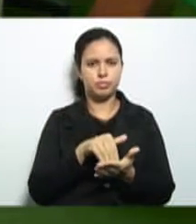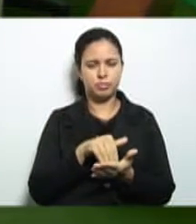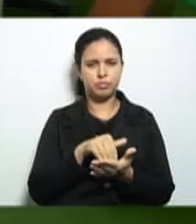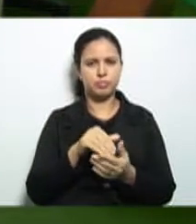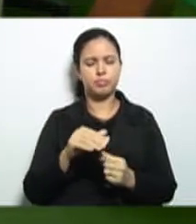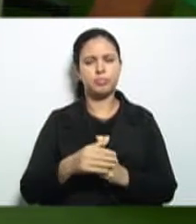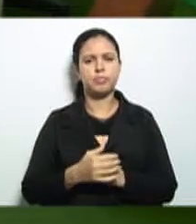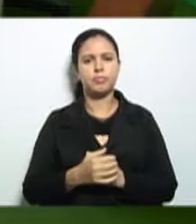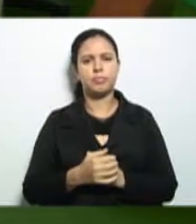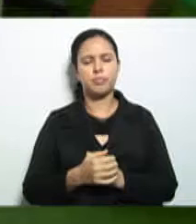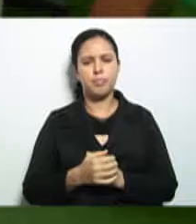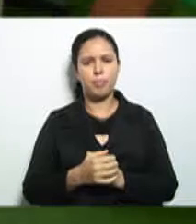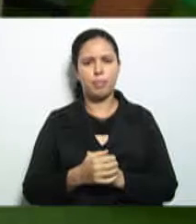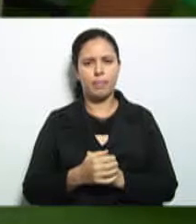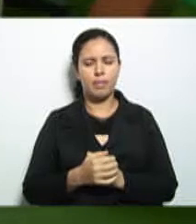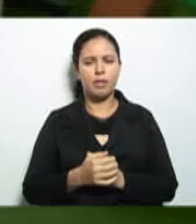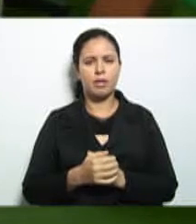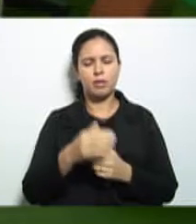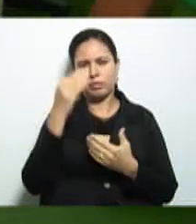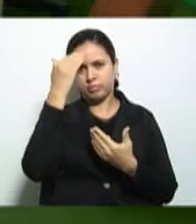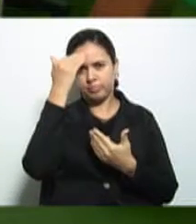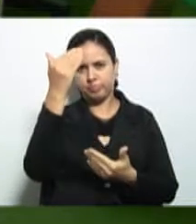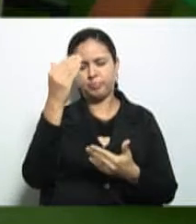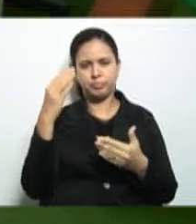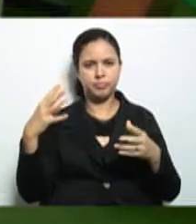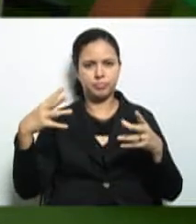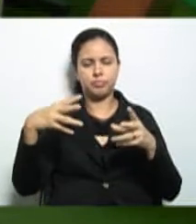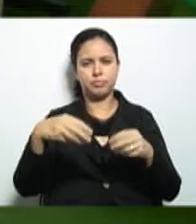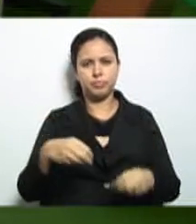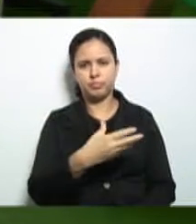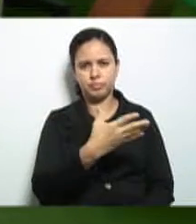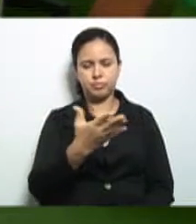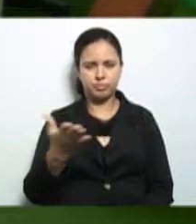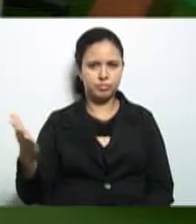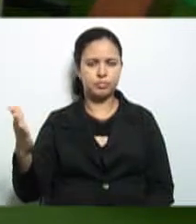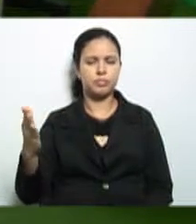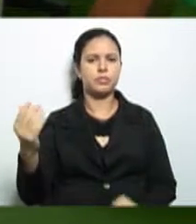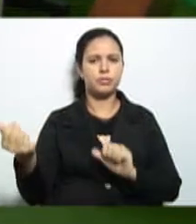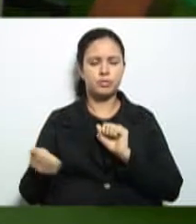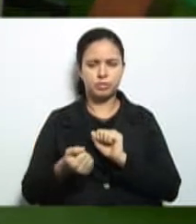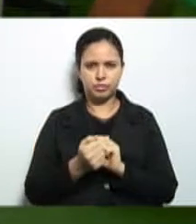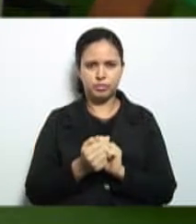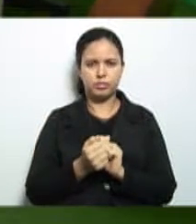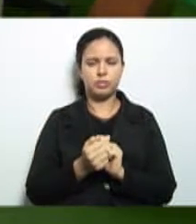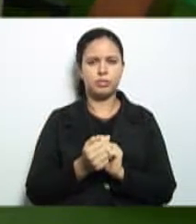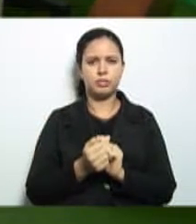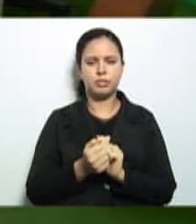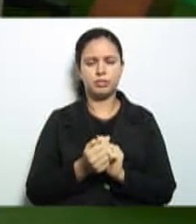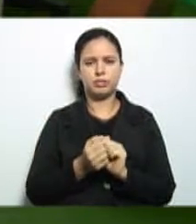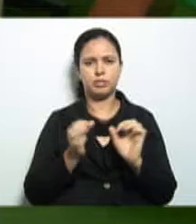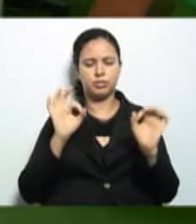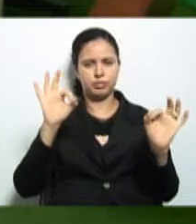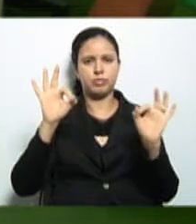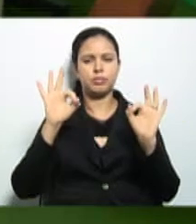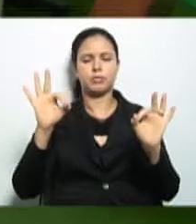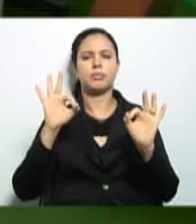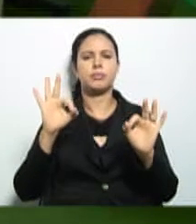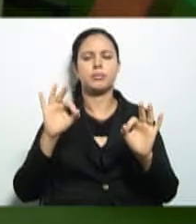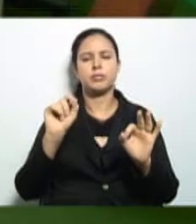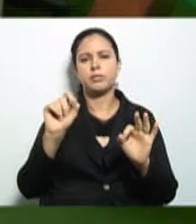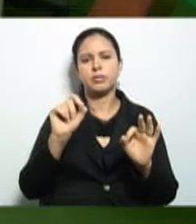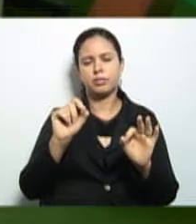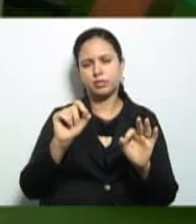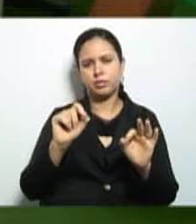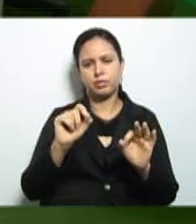despedir. Então, mais uma vez, muito obrigado a todos vocês que participaram conosco, em especial o pessoal que mandou seu